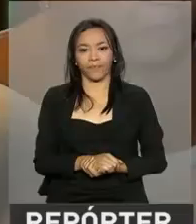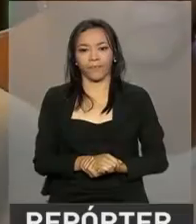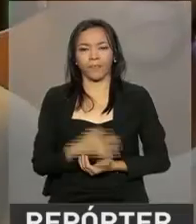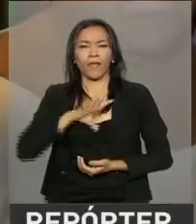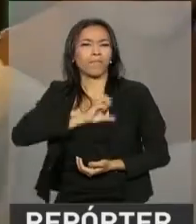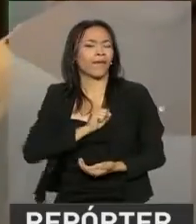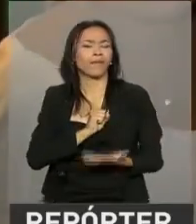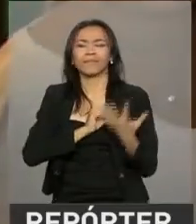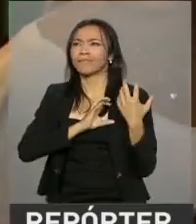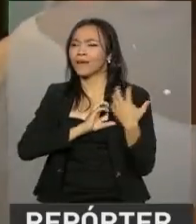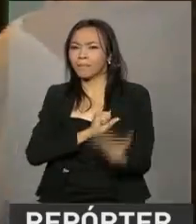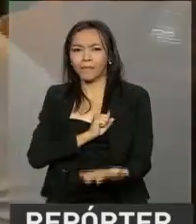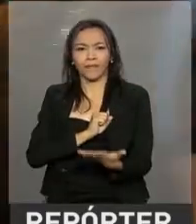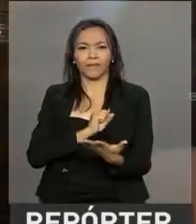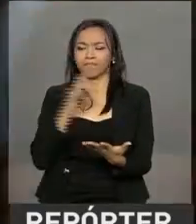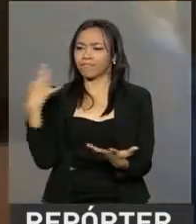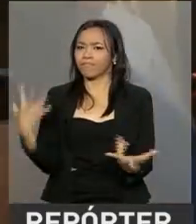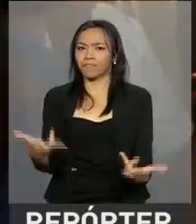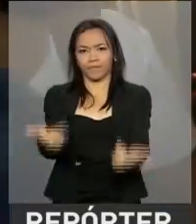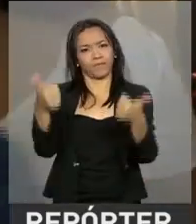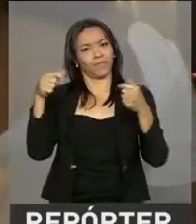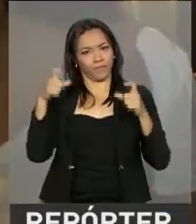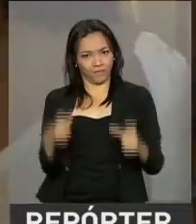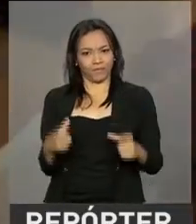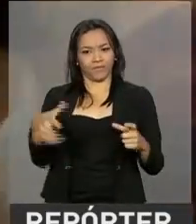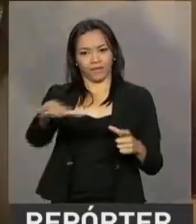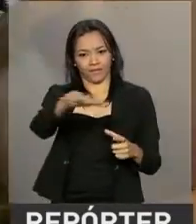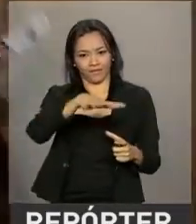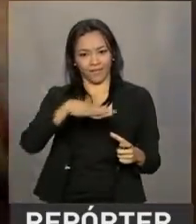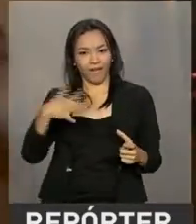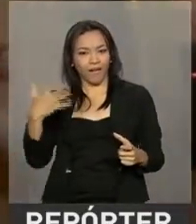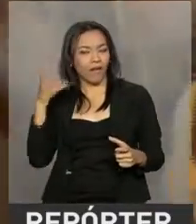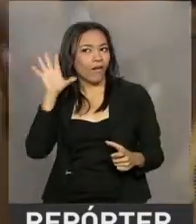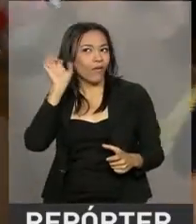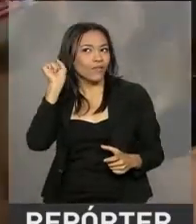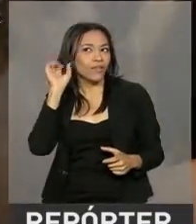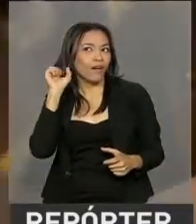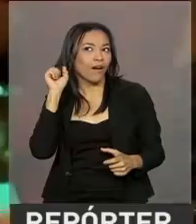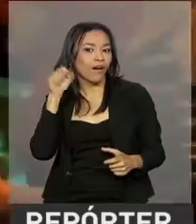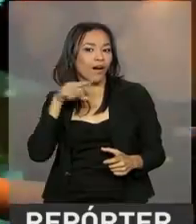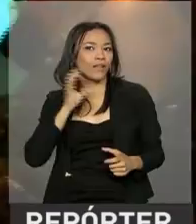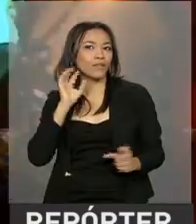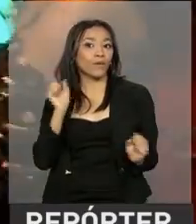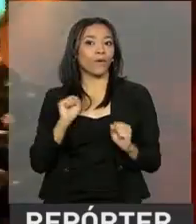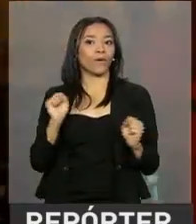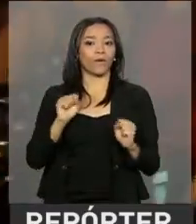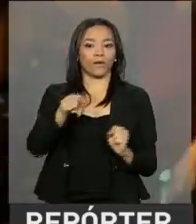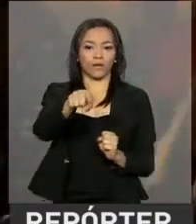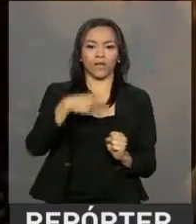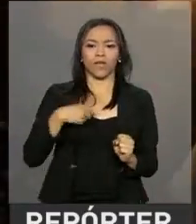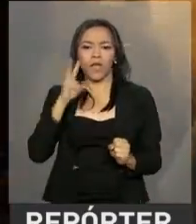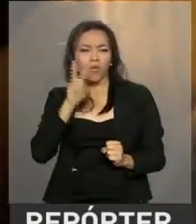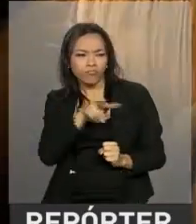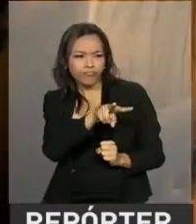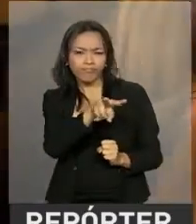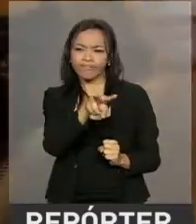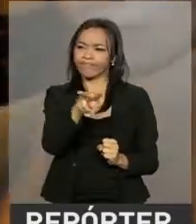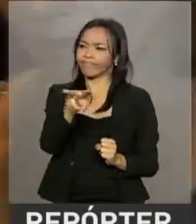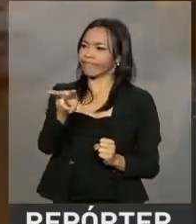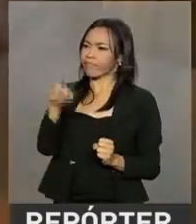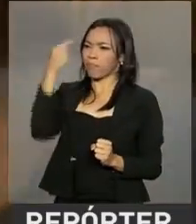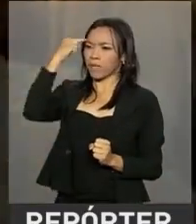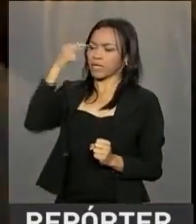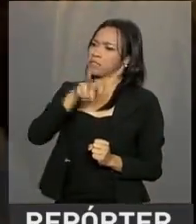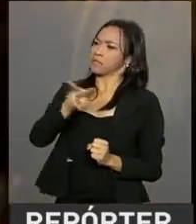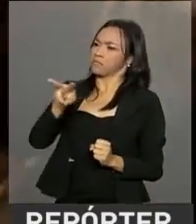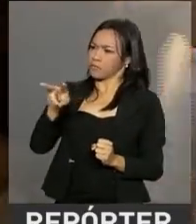Amei, amei. Aí, que coisa maravilhosa. Ó, eu adoro. Andando pelo stand, olhando em volta, você pensa, tipo,